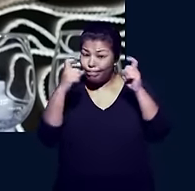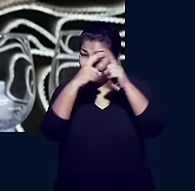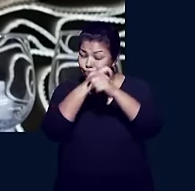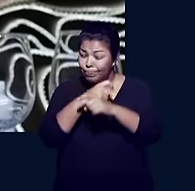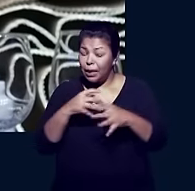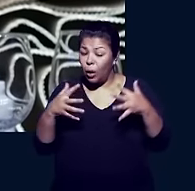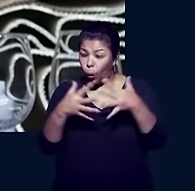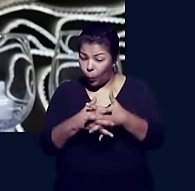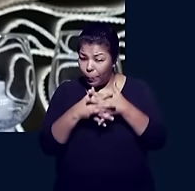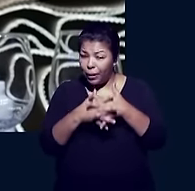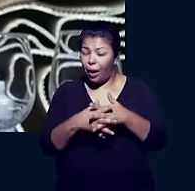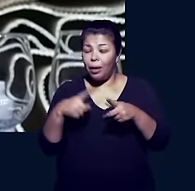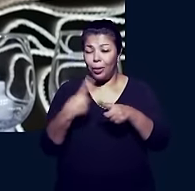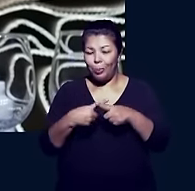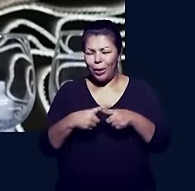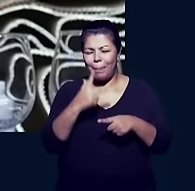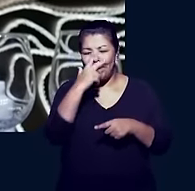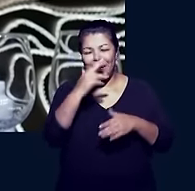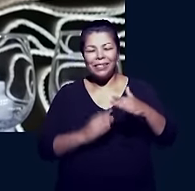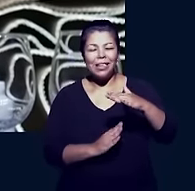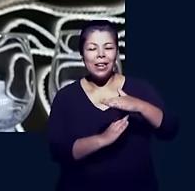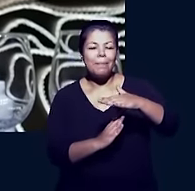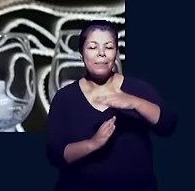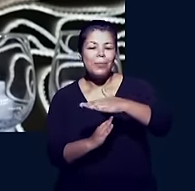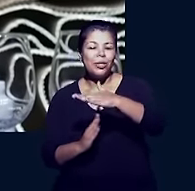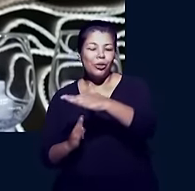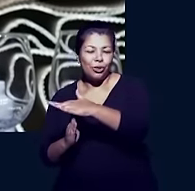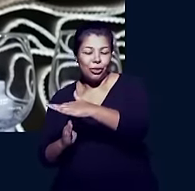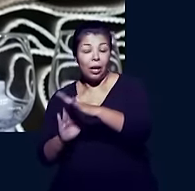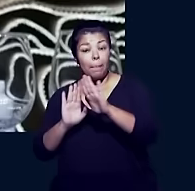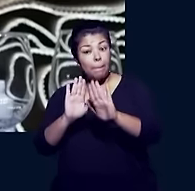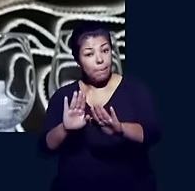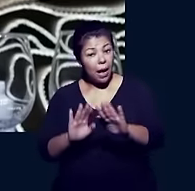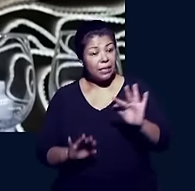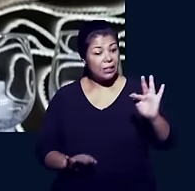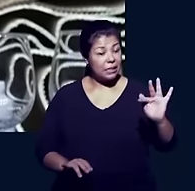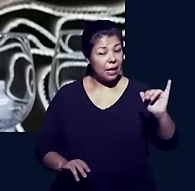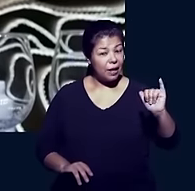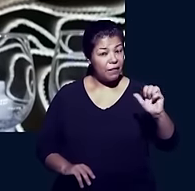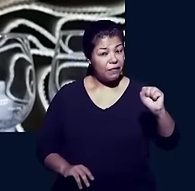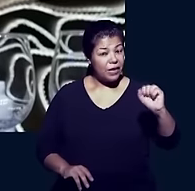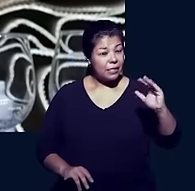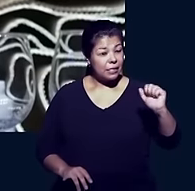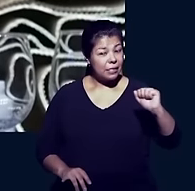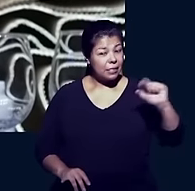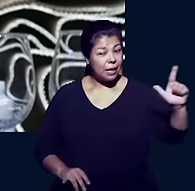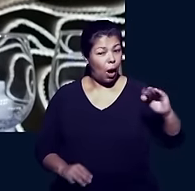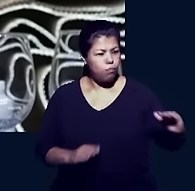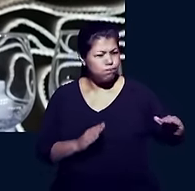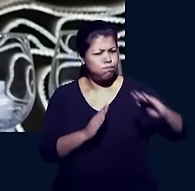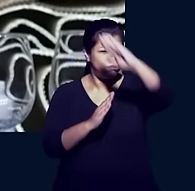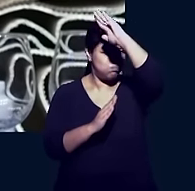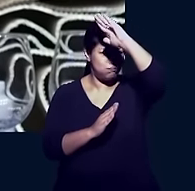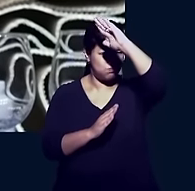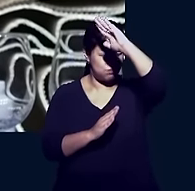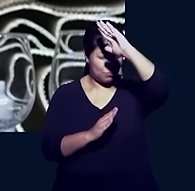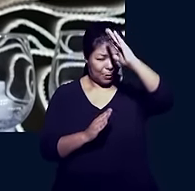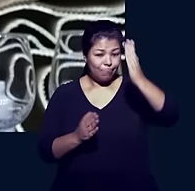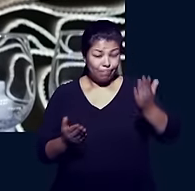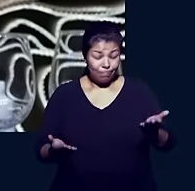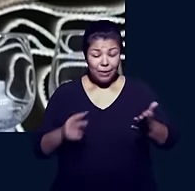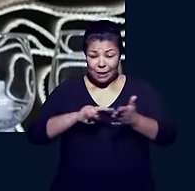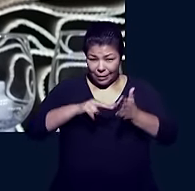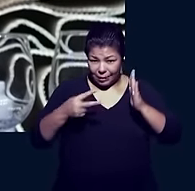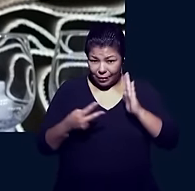você não vai crescer tanto e a sua dívida fiscal vai crescer muito mais rápido Então você perder a Batalha das expectativas aqui